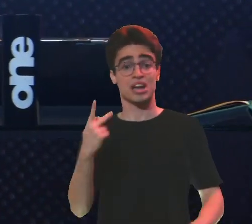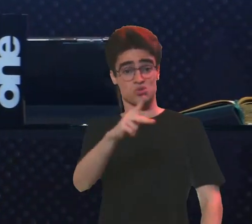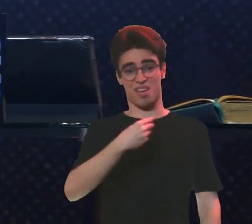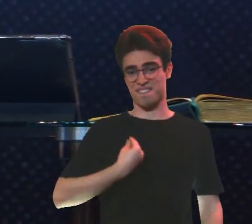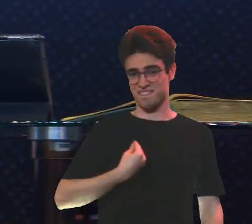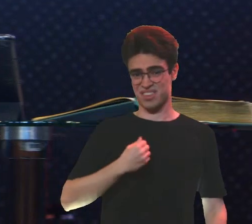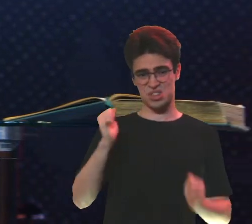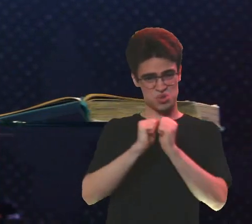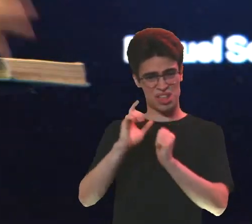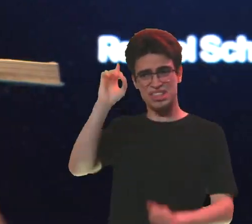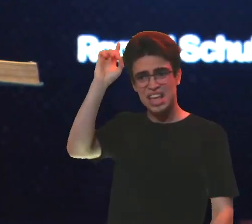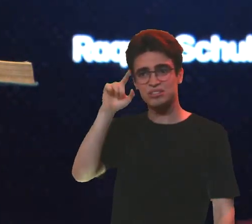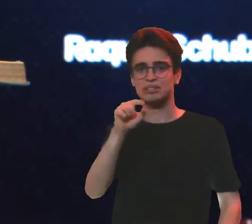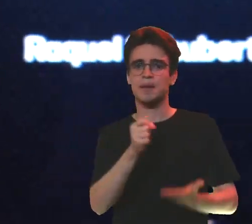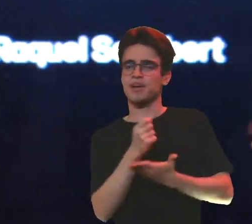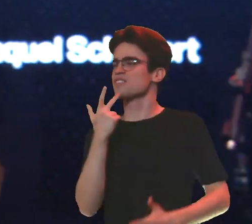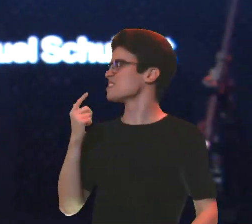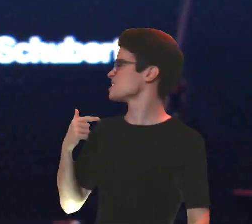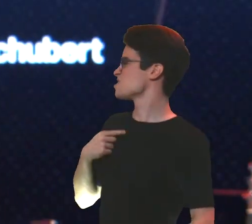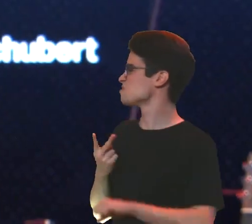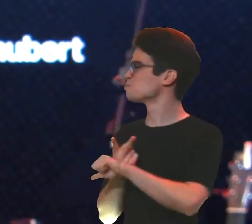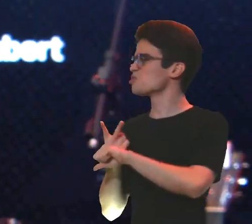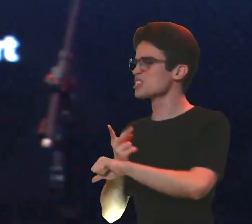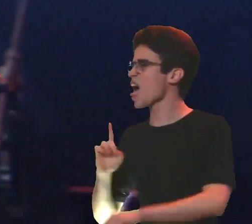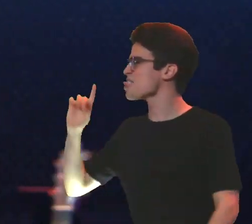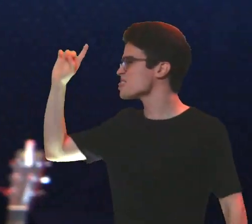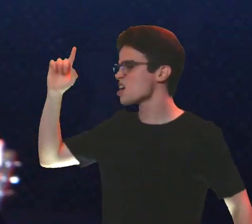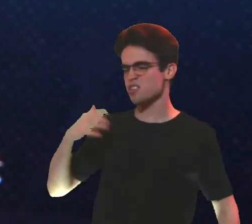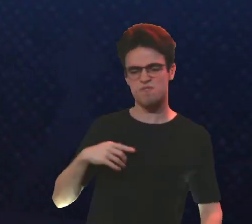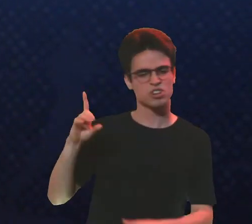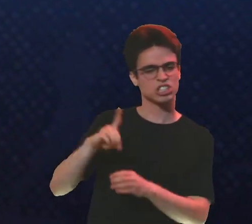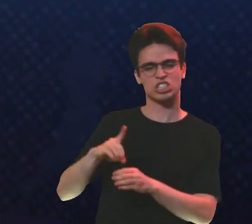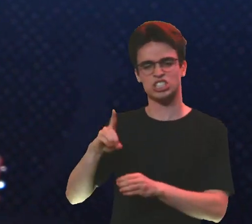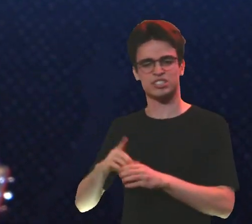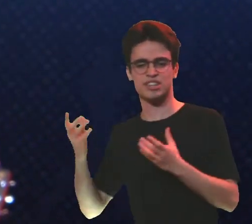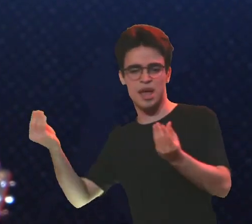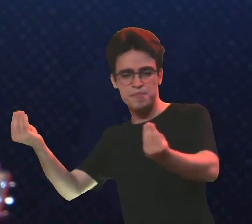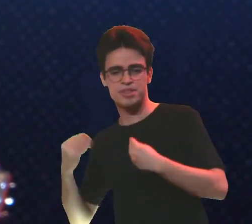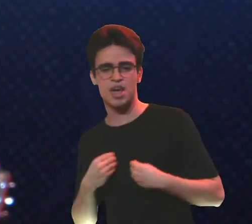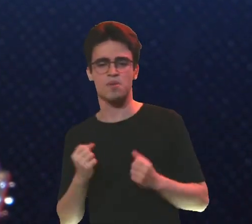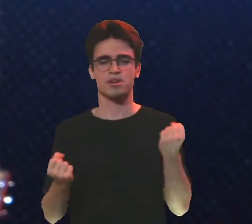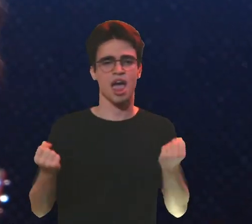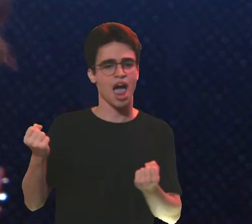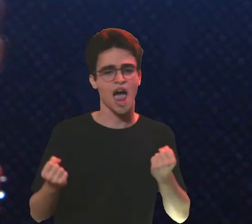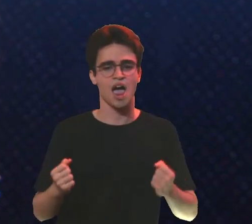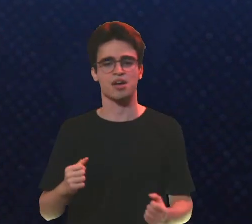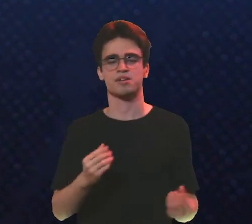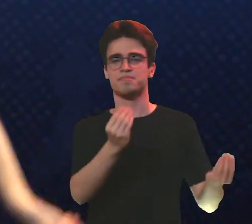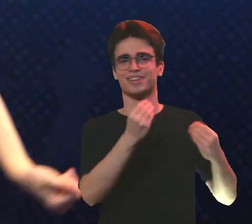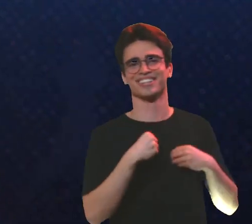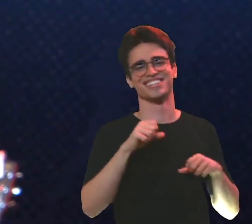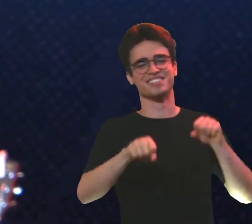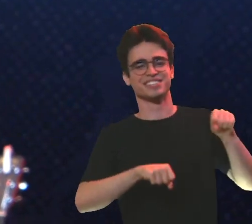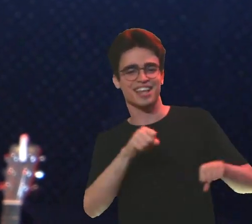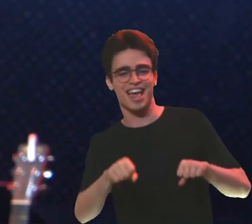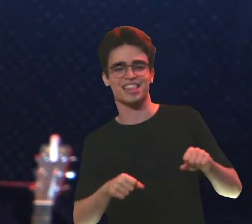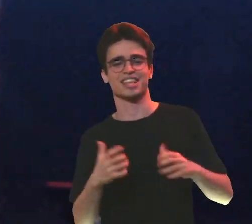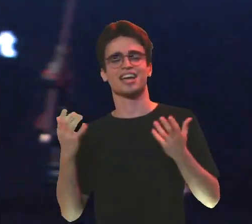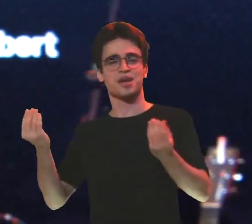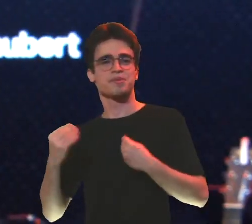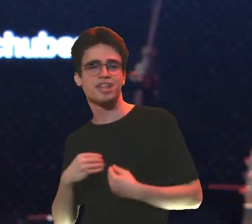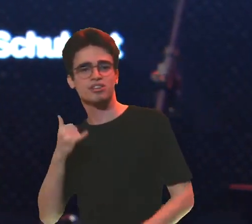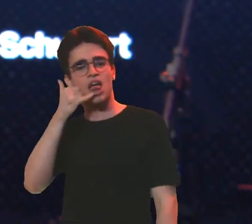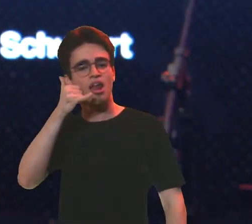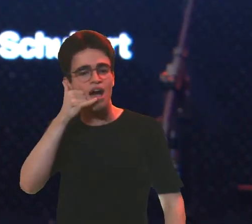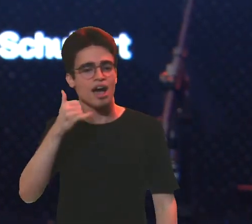ser baseada em você falar, eu vou buscar a Deus, eu vou dar meu dízimo porque eu quero ganhar um carro, porque eu quero ganhar uma bicicleta, porque eu quero ganhar um